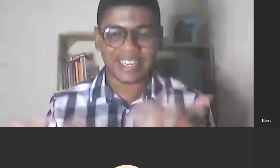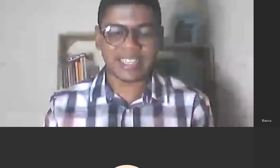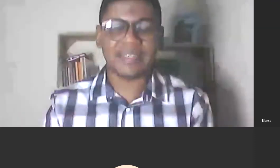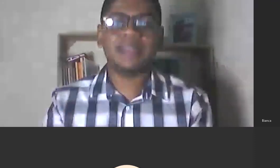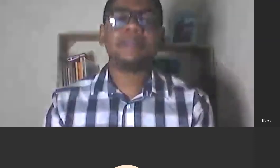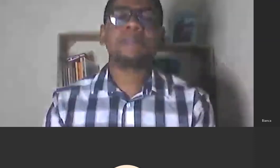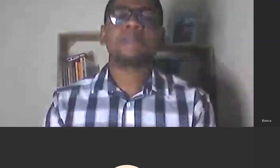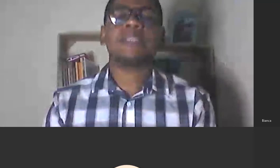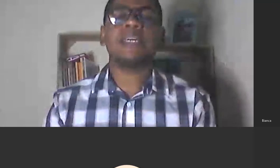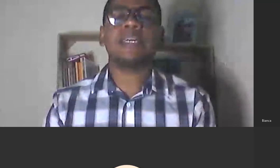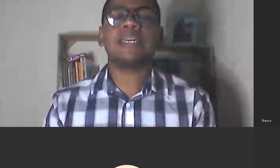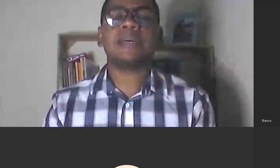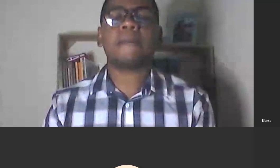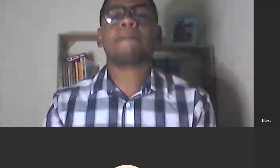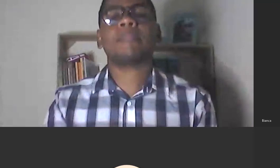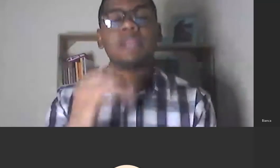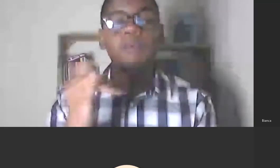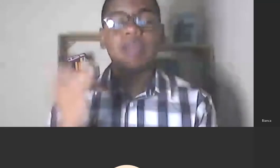como ficaria.